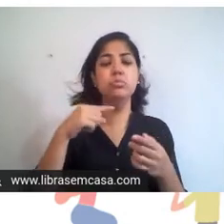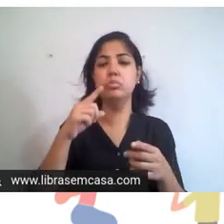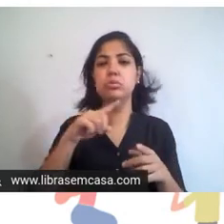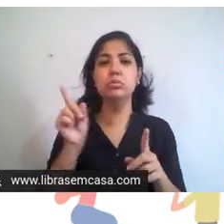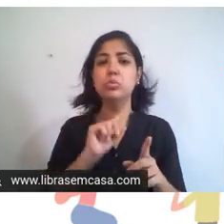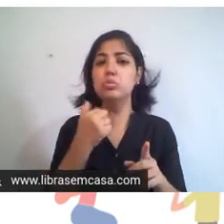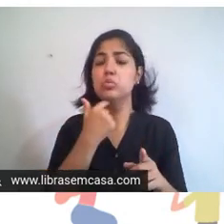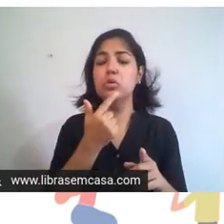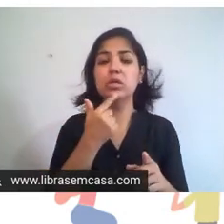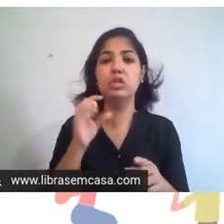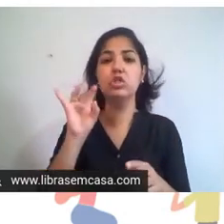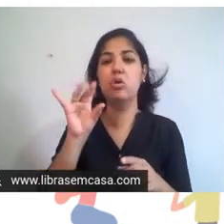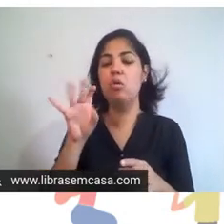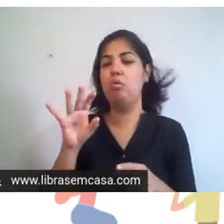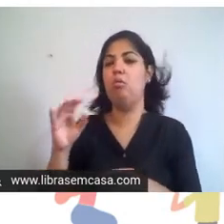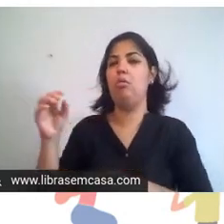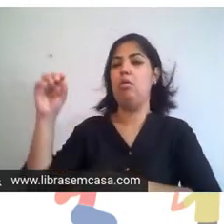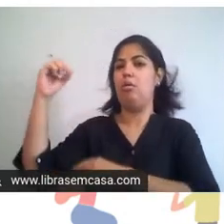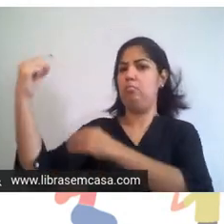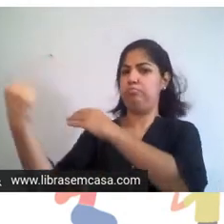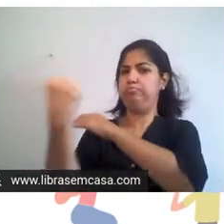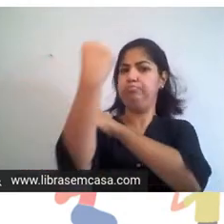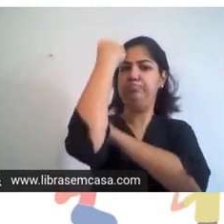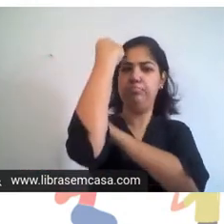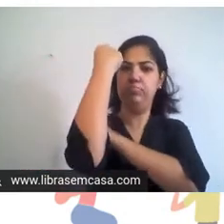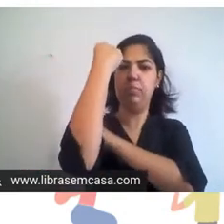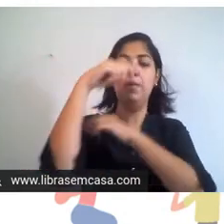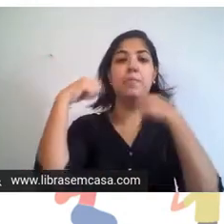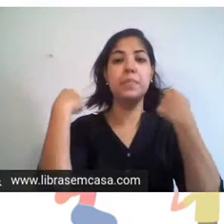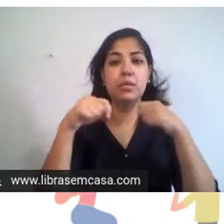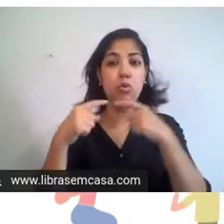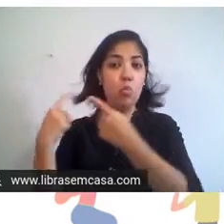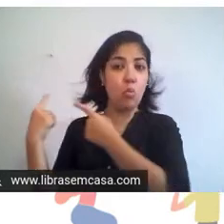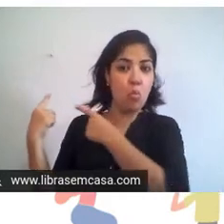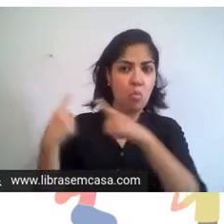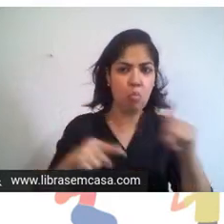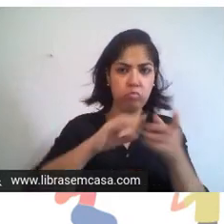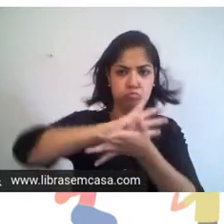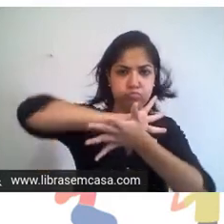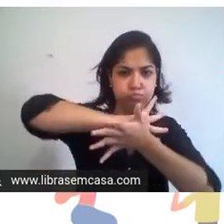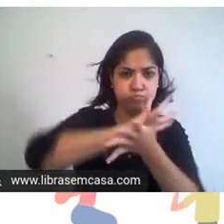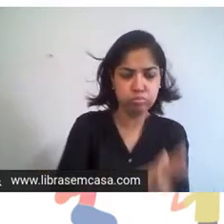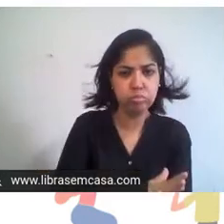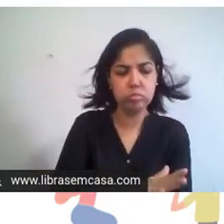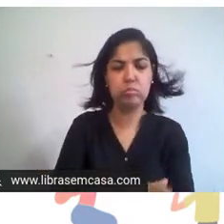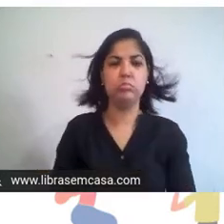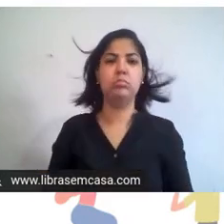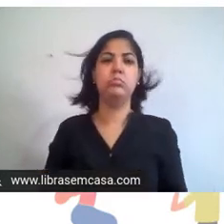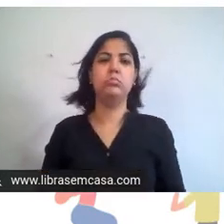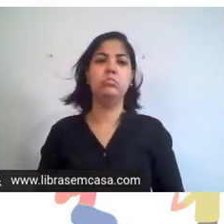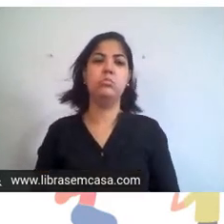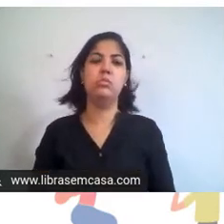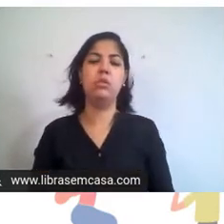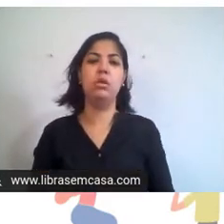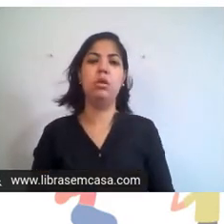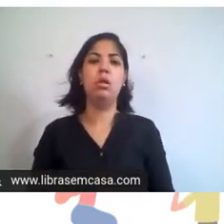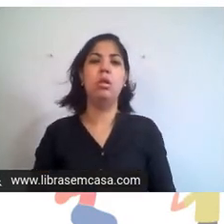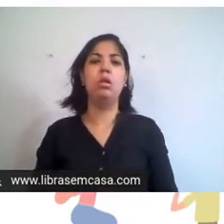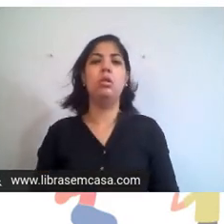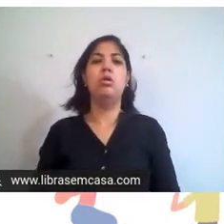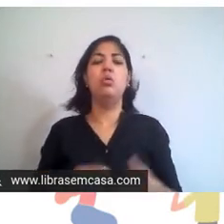os muitos legados, presentes e contribuições que os negros e negras